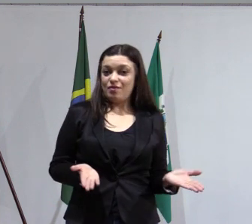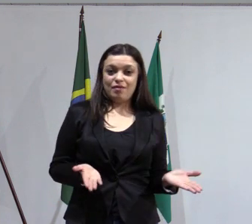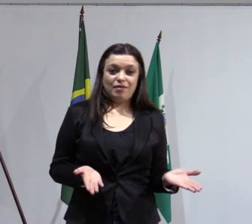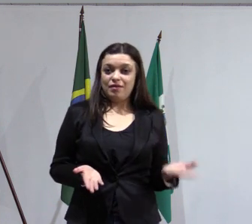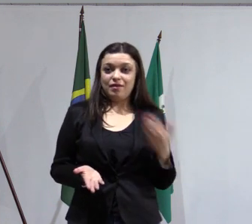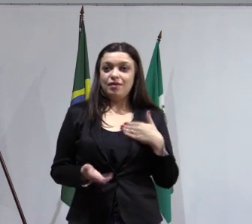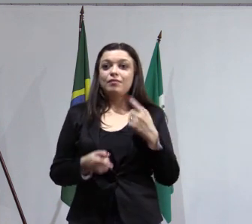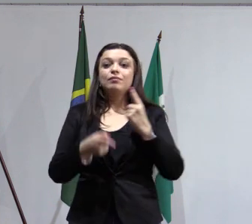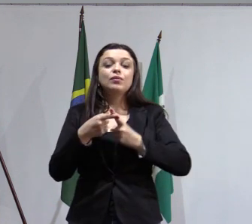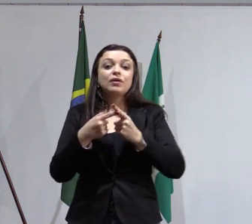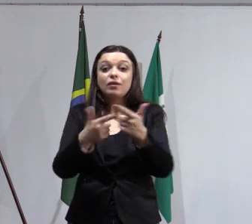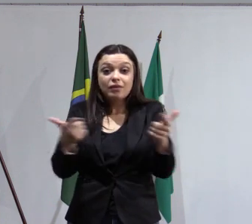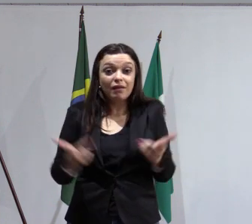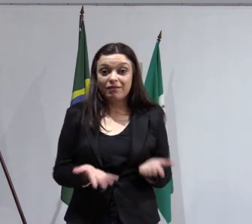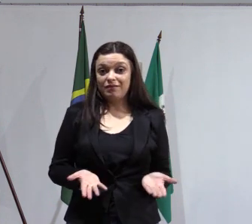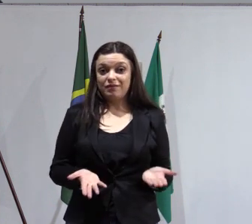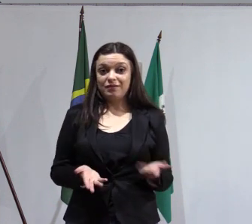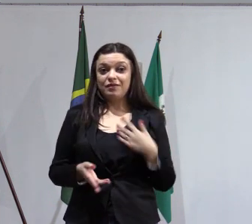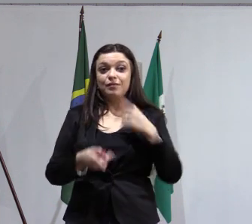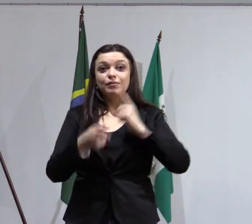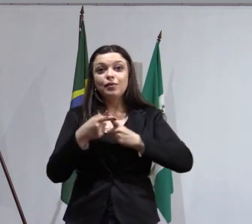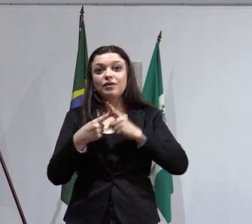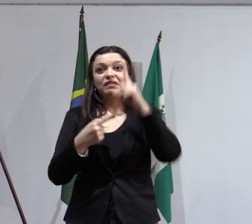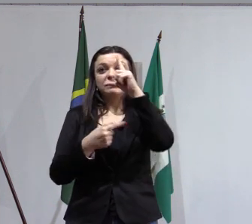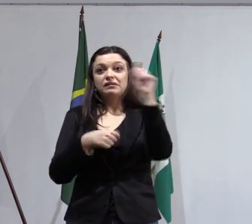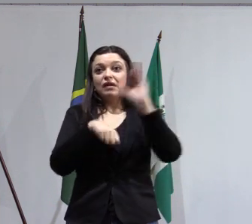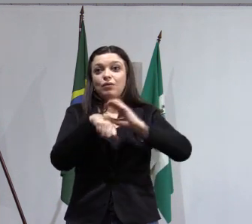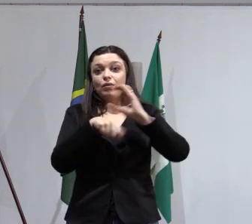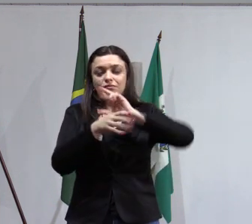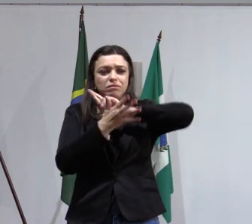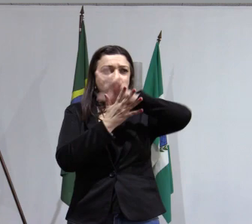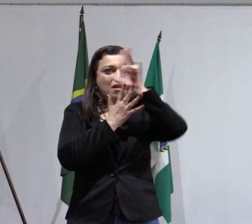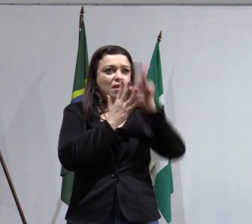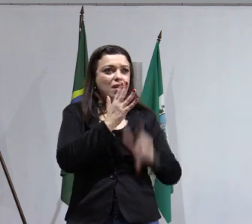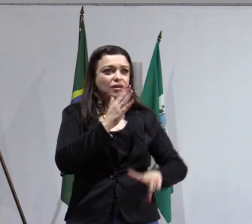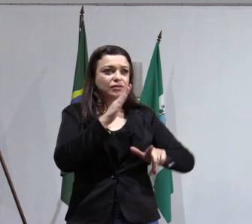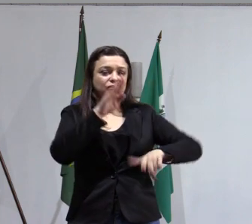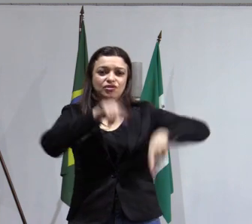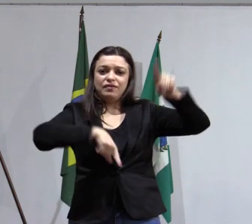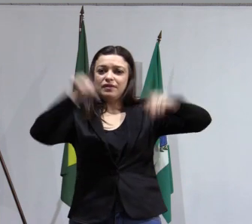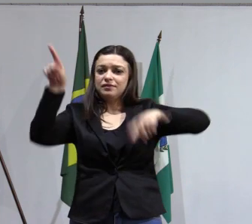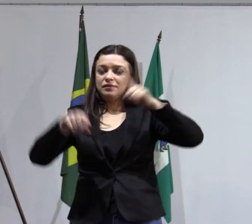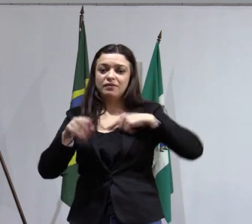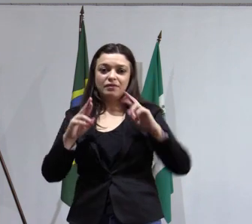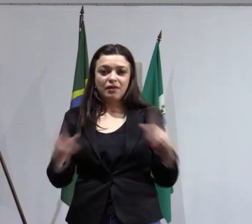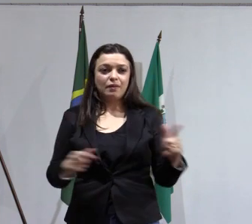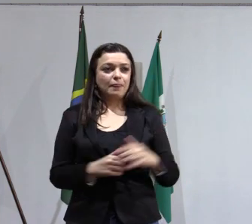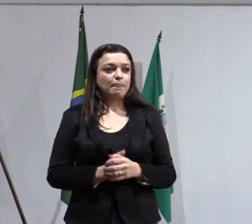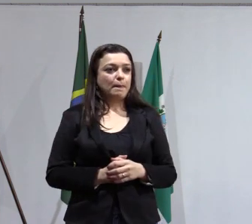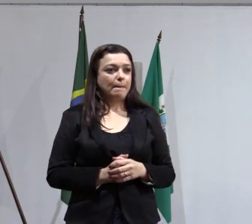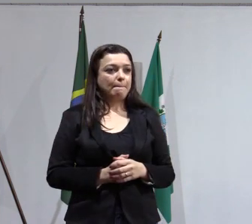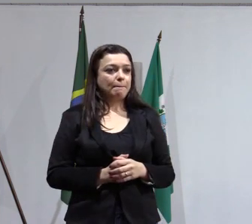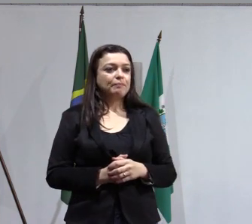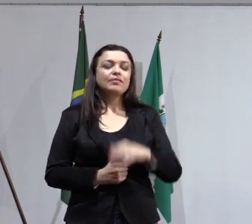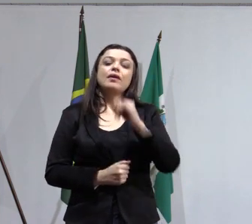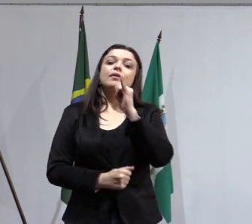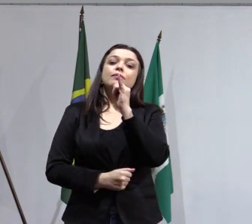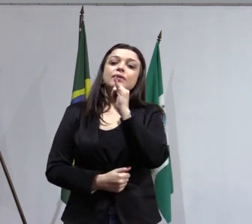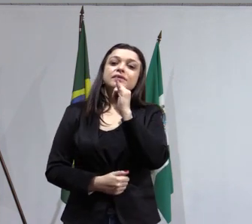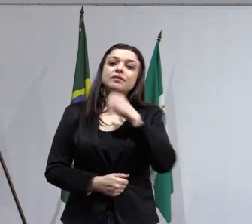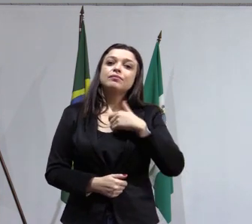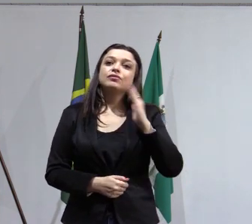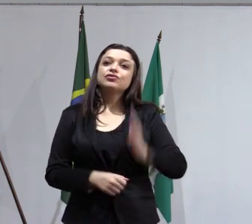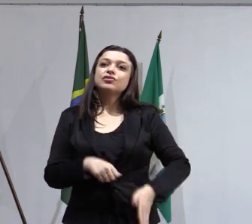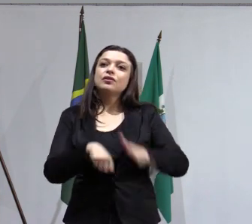não atende, porque a nossa diversidade é grande. Nós temos fragilidades, por exemplo, algo que nós temos conversado bastante